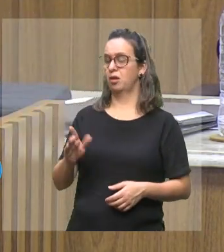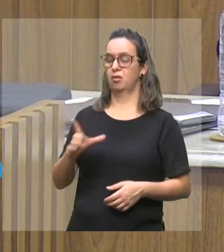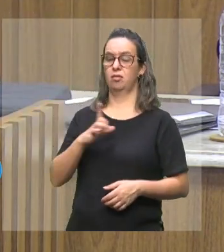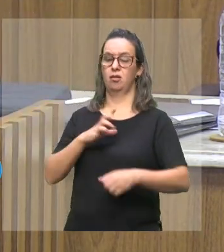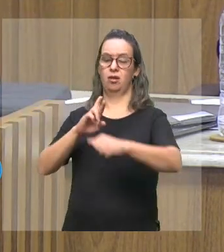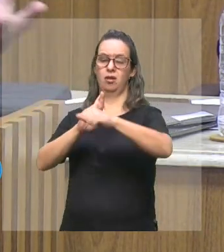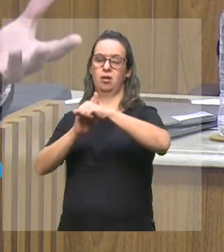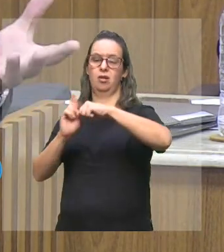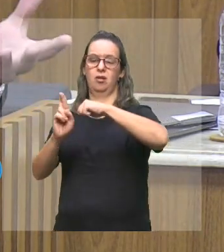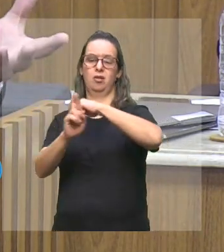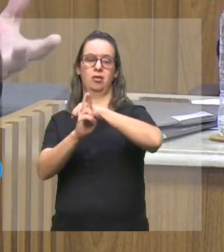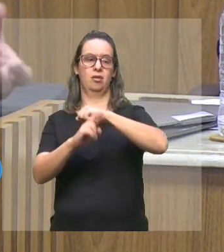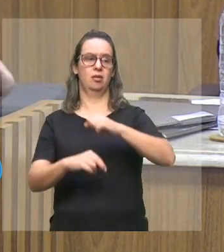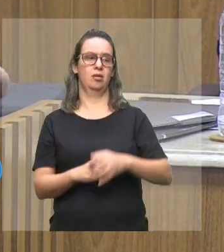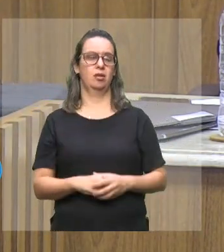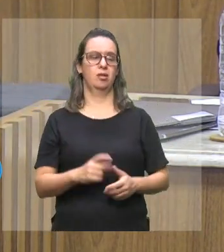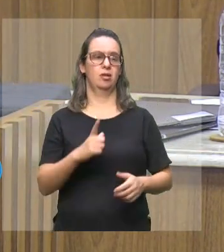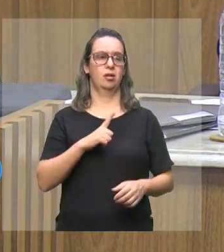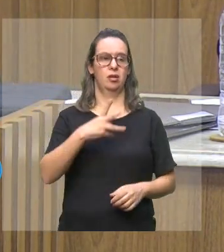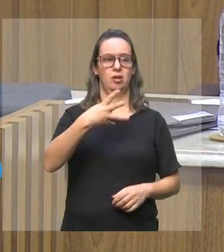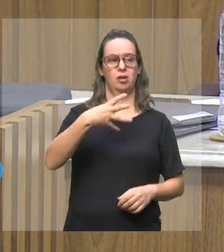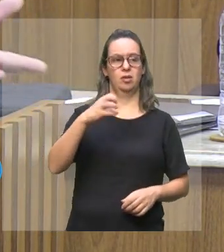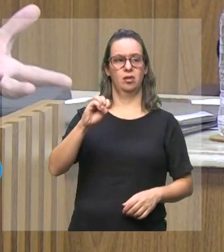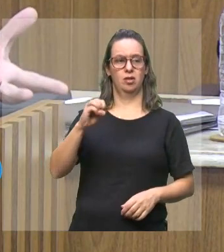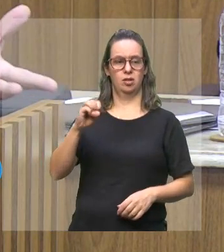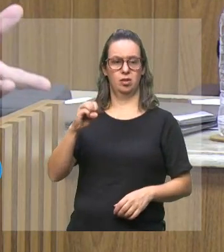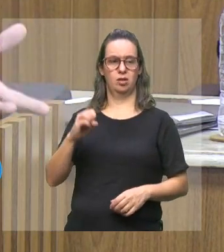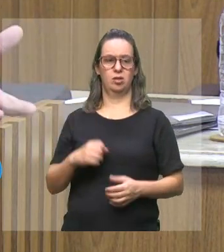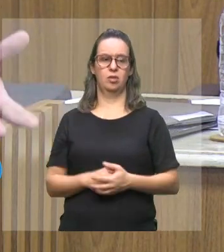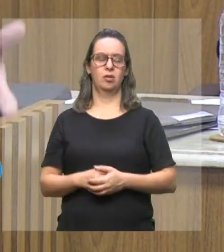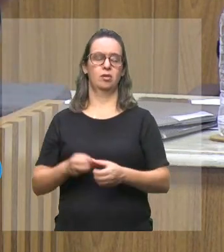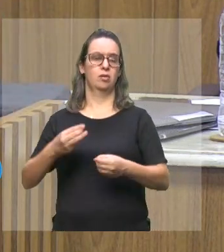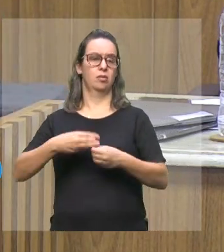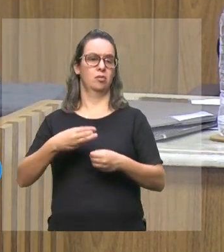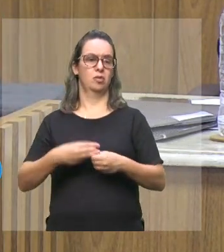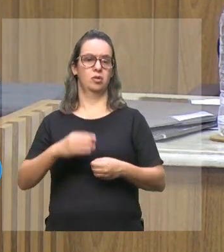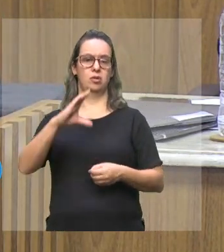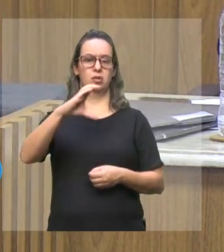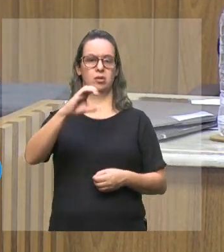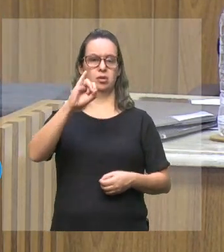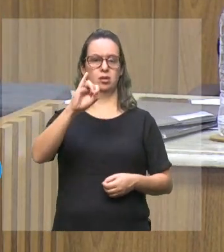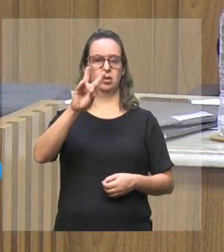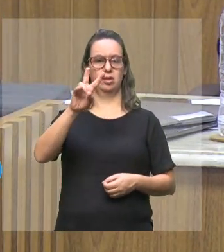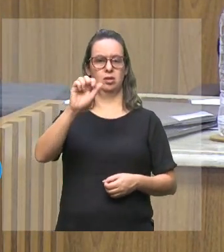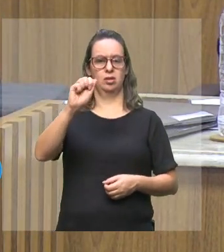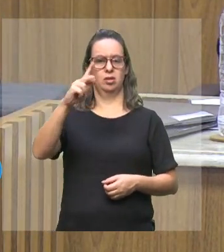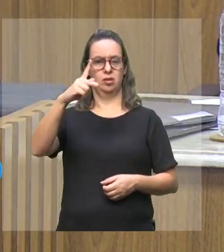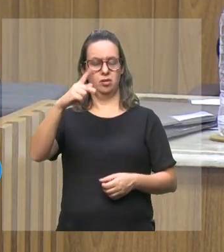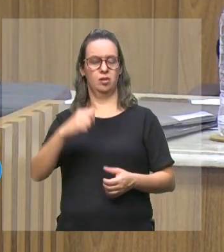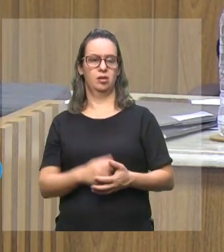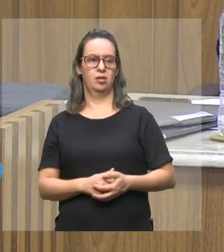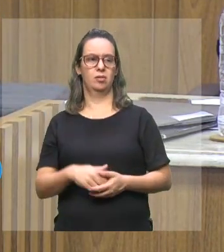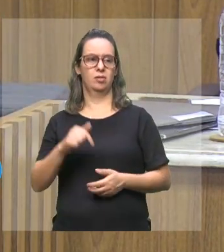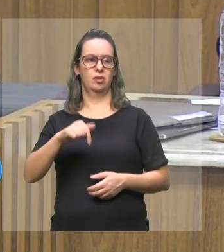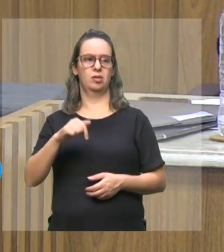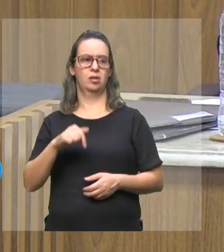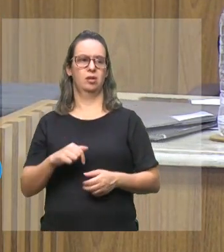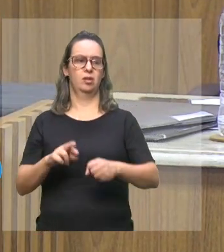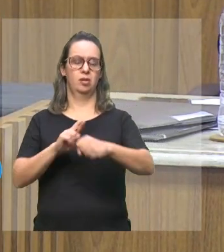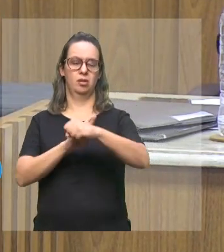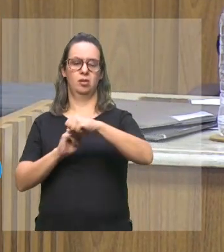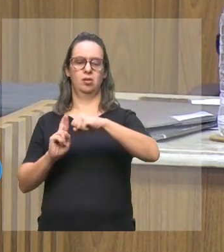48 municípios do CIVAP, e Assis é uma peça nesse quebra-cabeça, também protagonista aqui na região, não é?